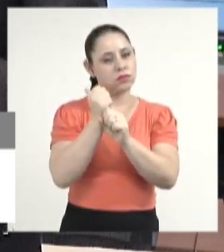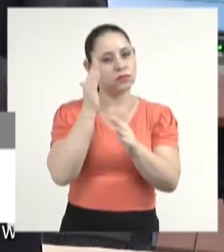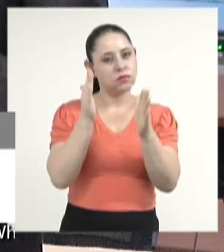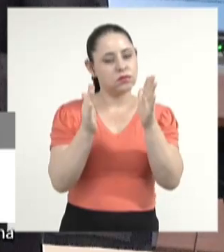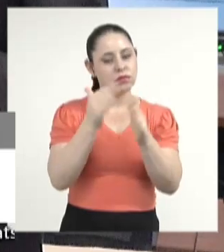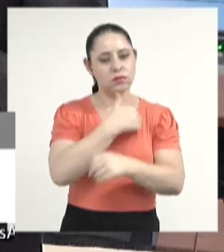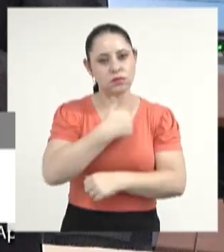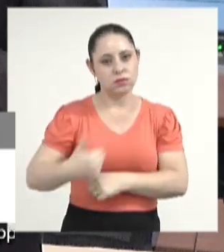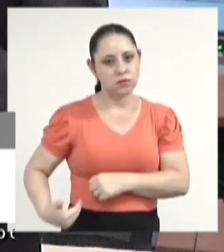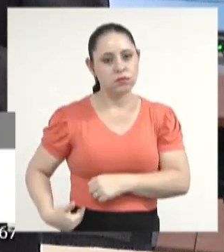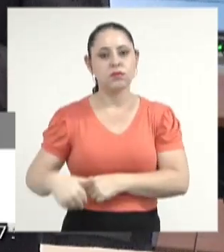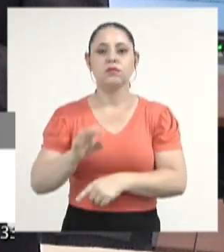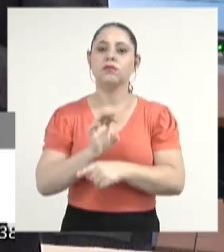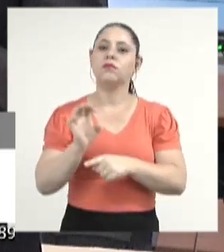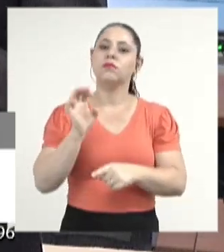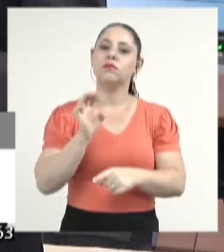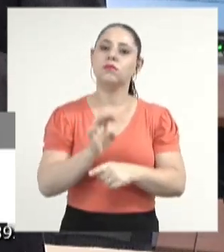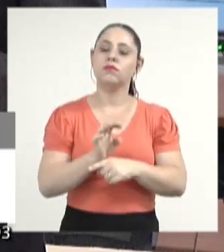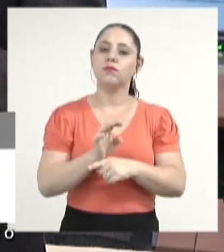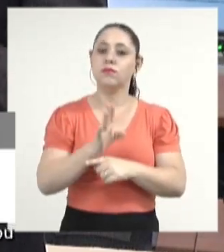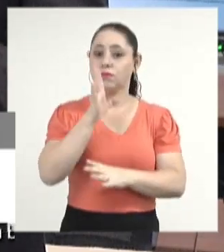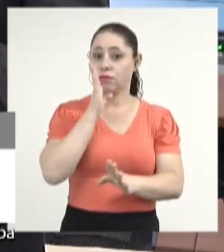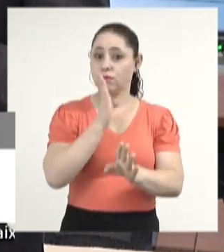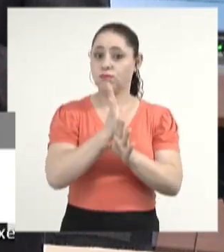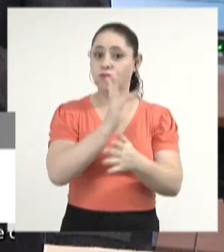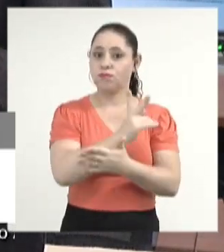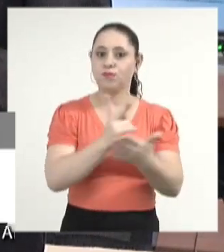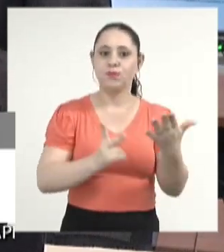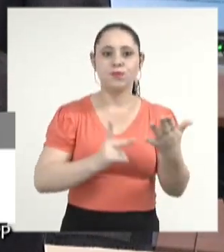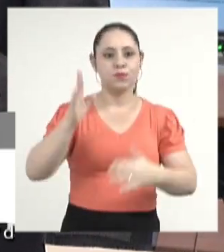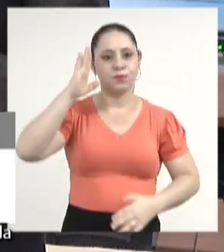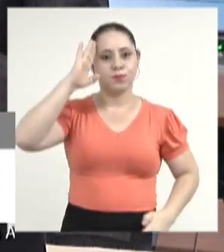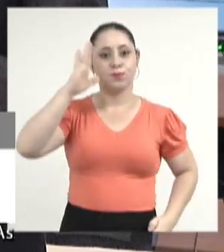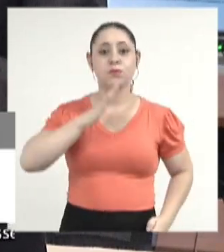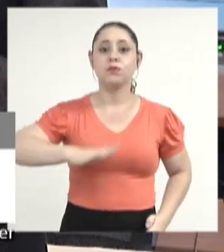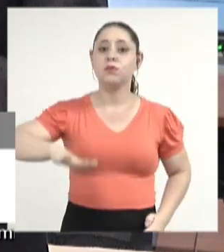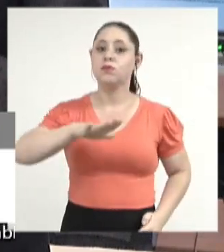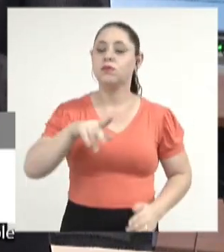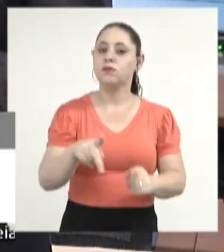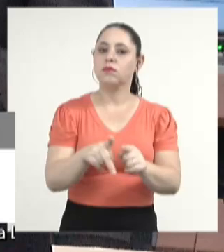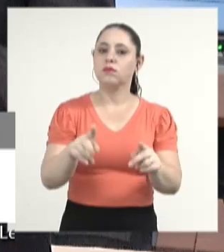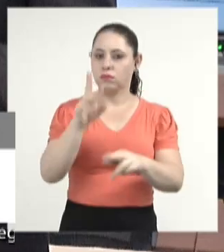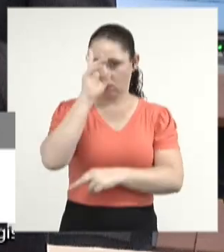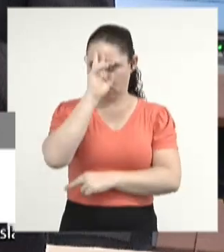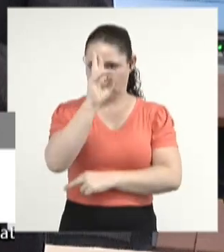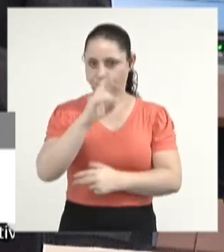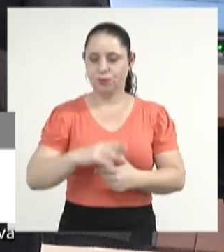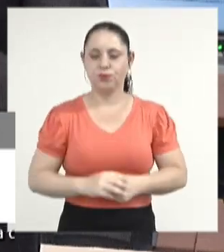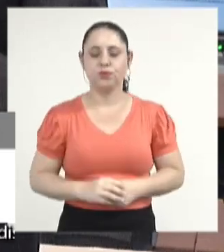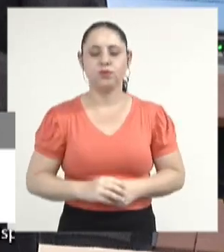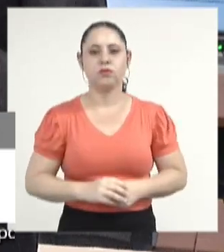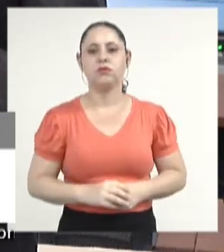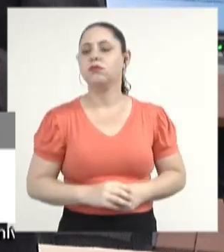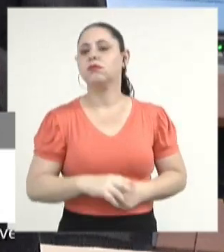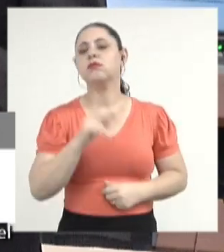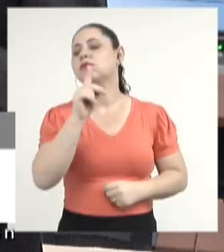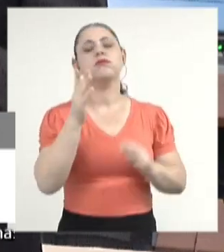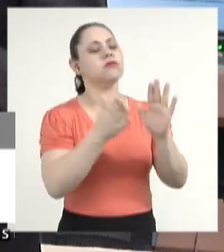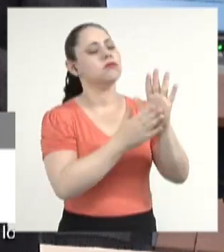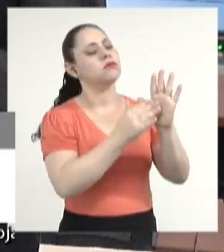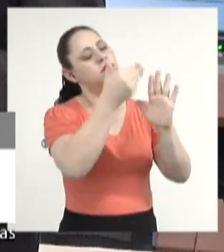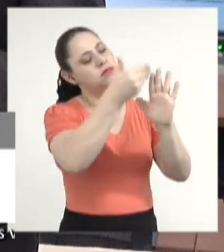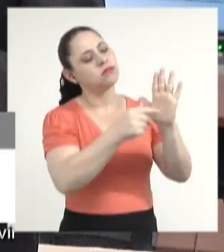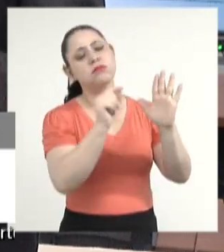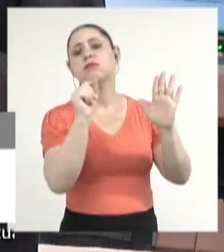anualmente pelo governador do estado, mediante aí parecer do comandante-geral da corporação. Essa presente